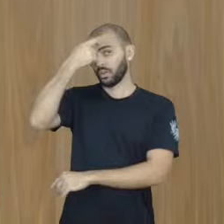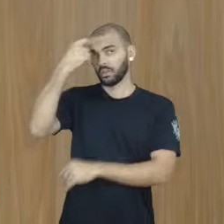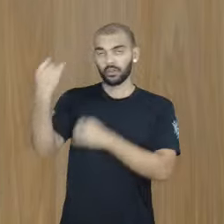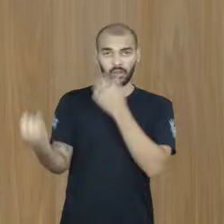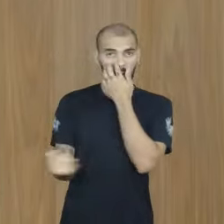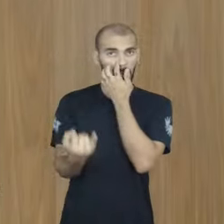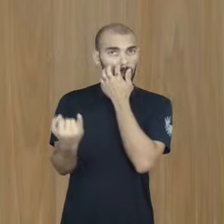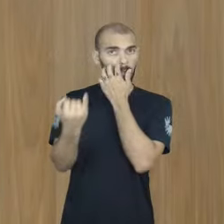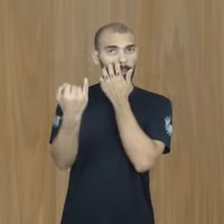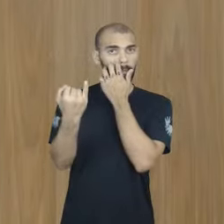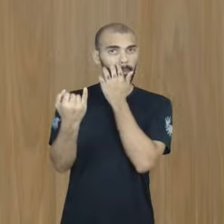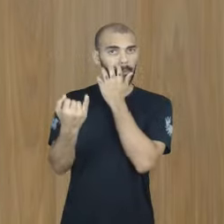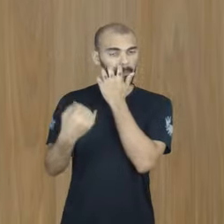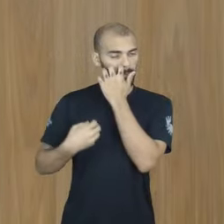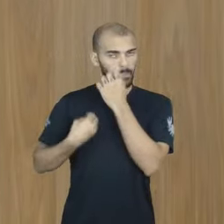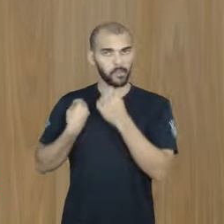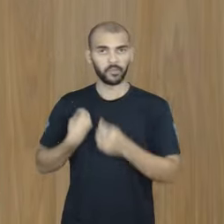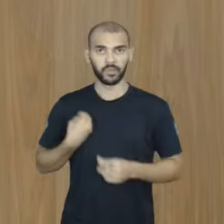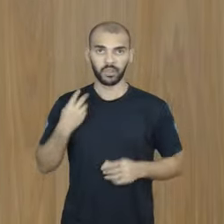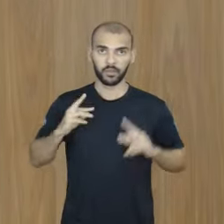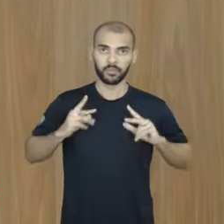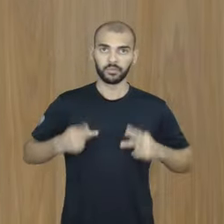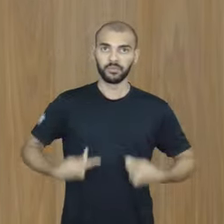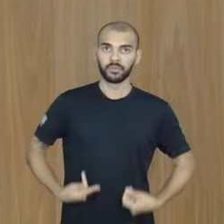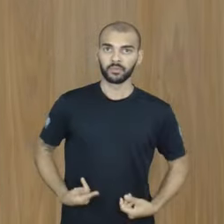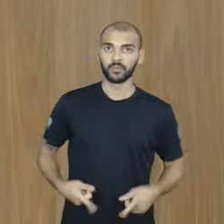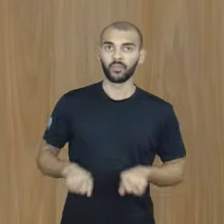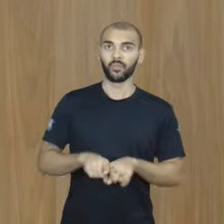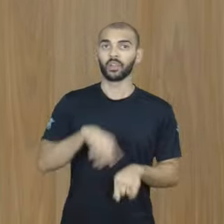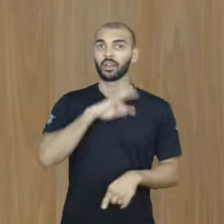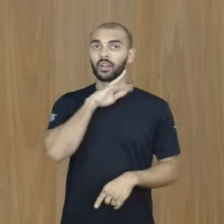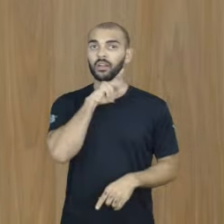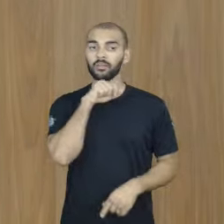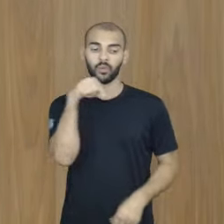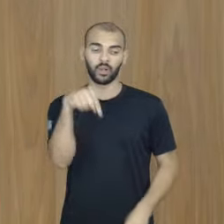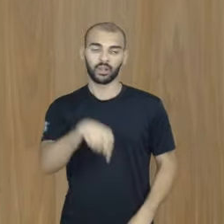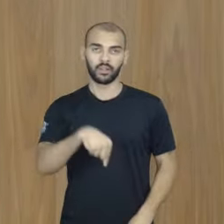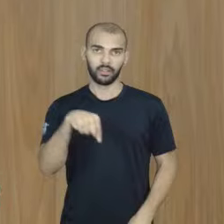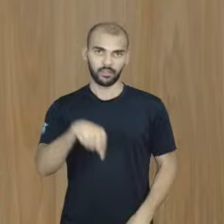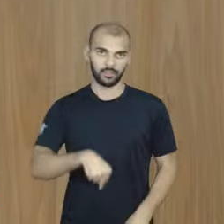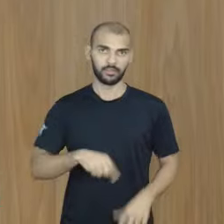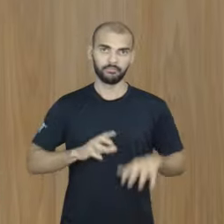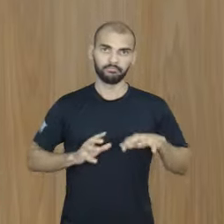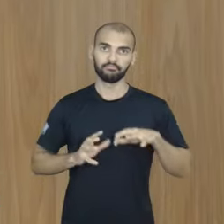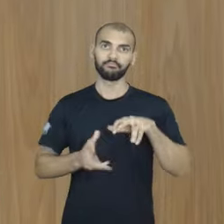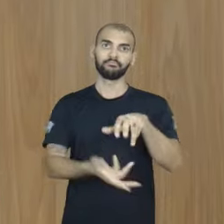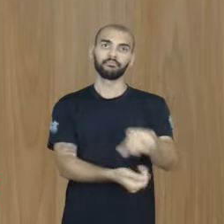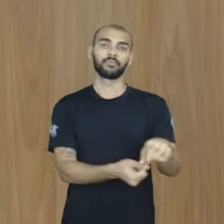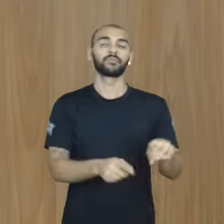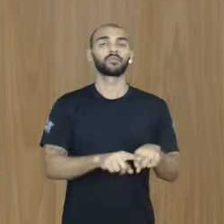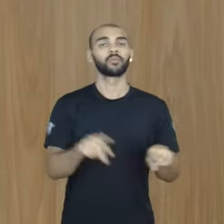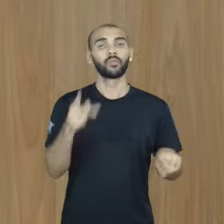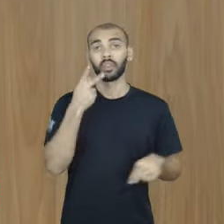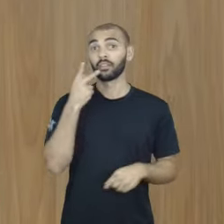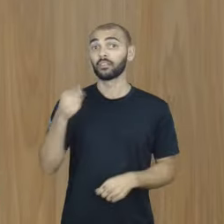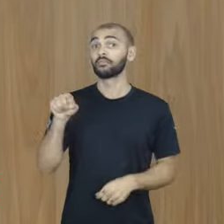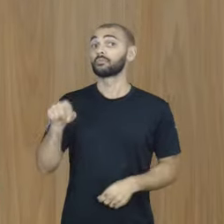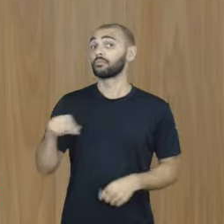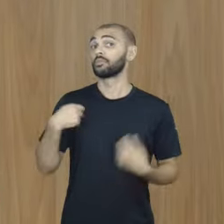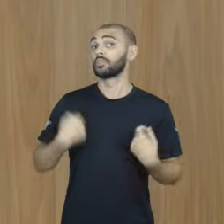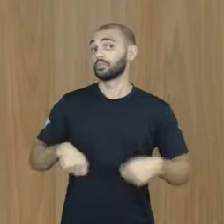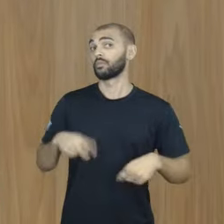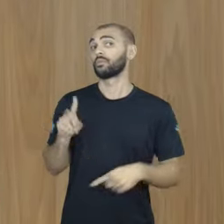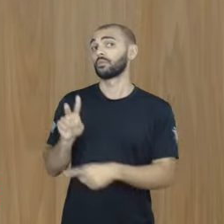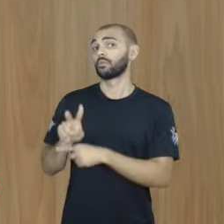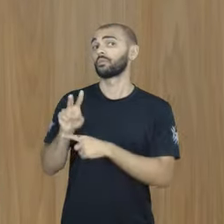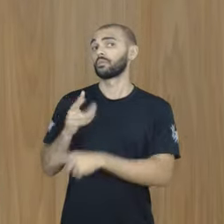a vida humana e animal aqui na terra. Sem dúvida, Josi, deixando aqui o recado dela também pela preservação do meio ambiente.